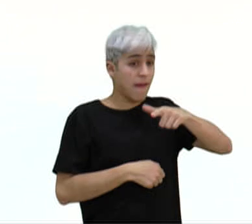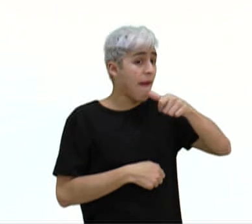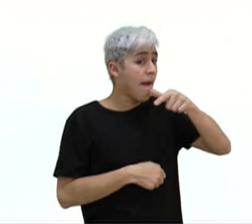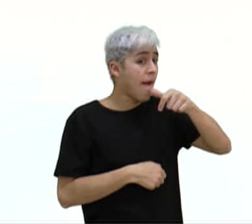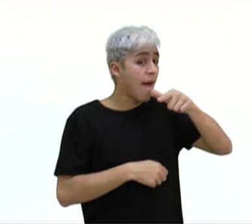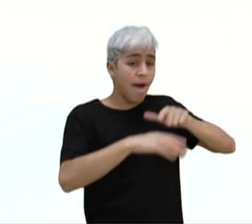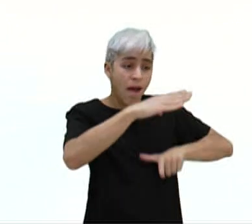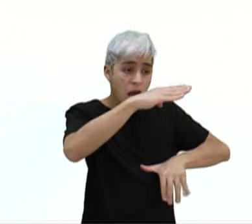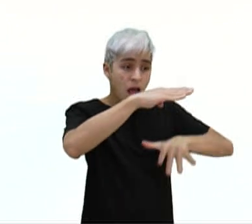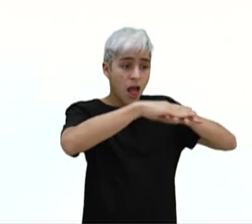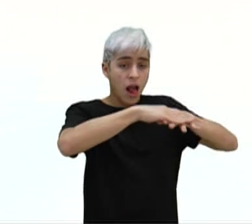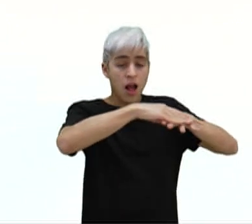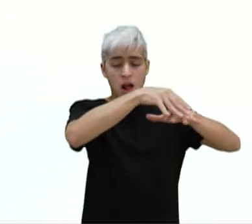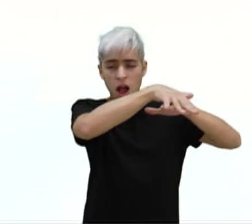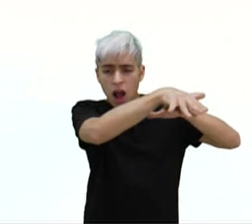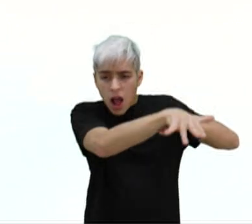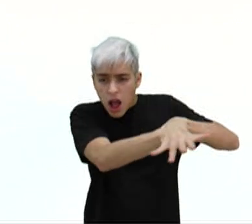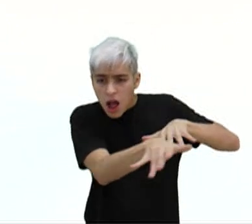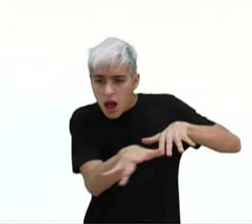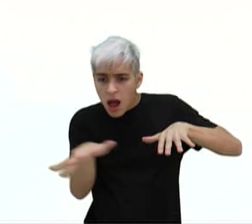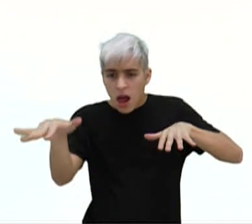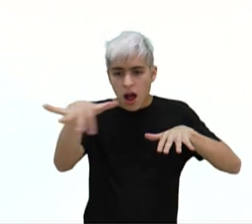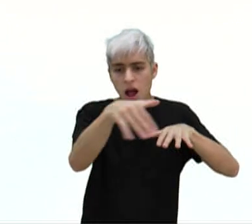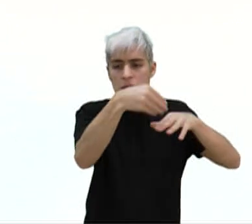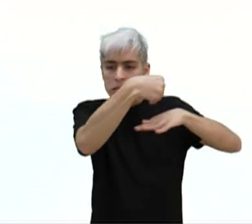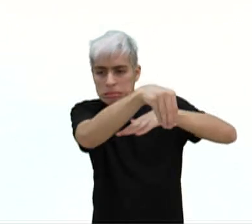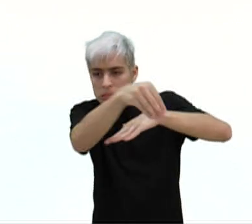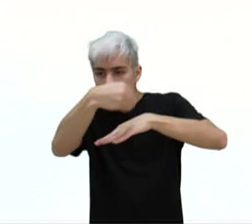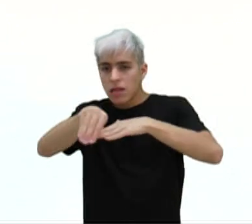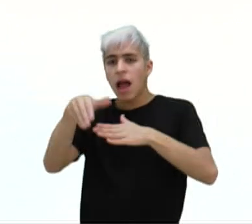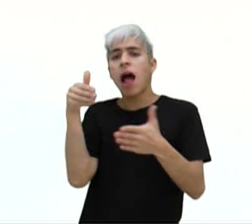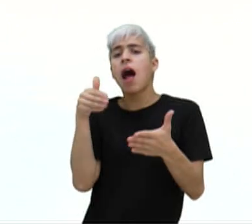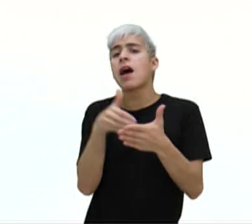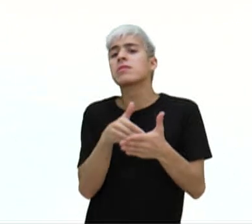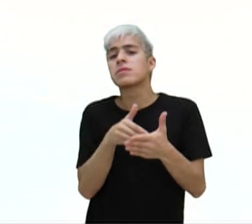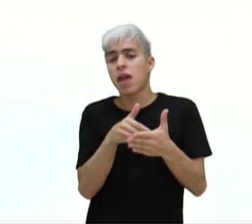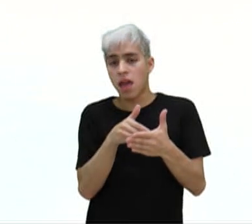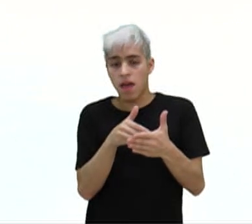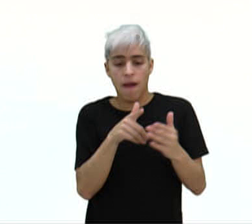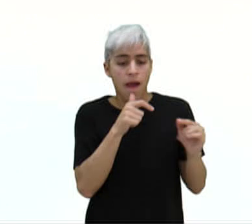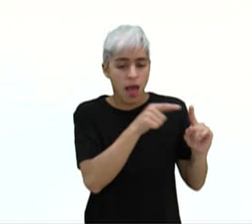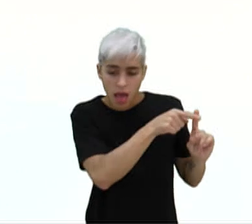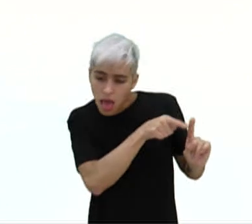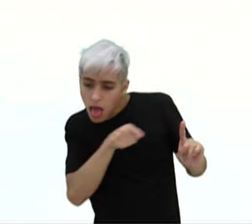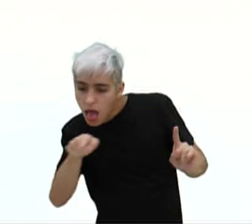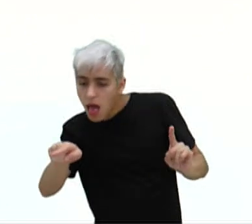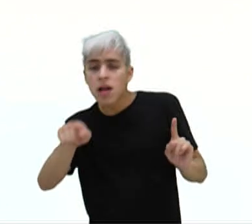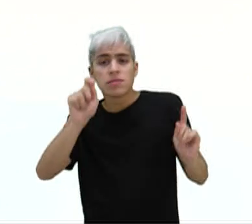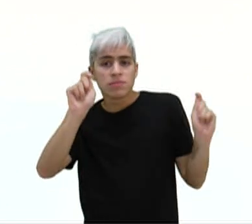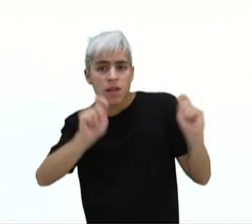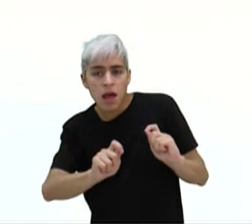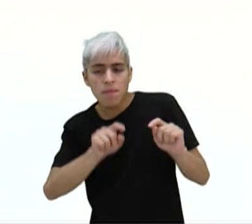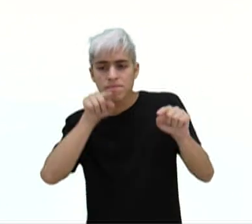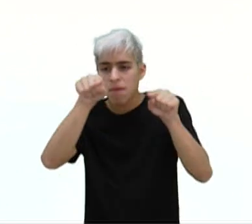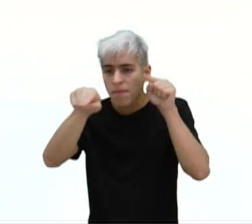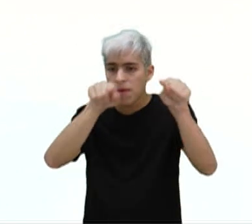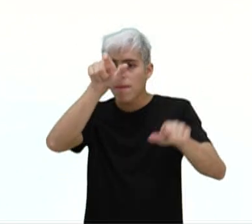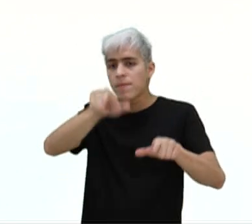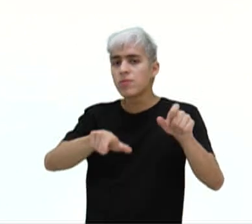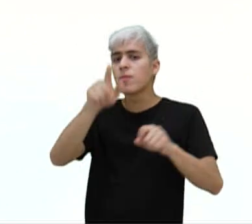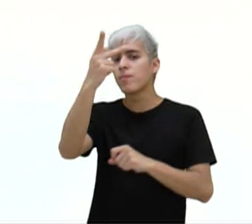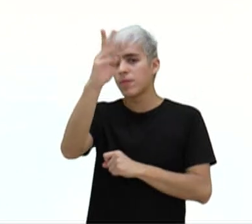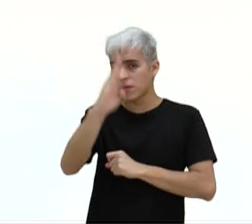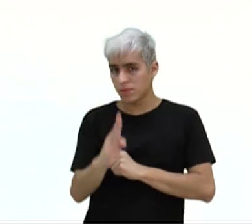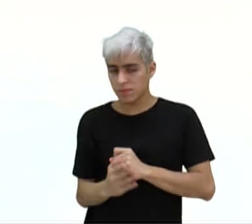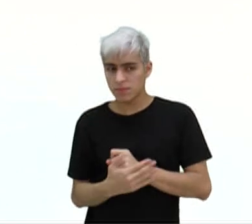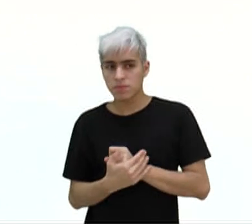aí de água tratada no Brasil, ou seja, até onde essa água tratada alcança os brasileiros. E